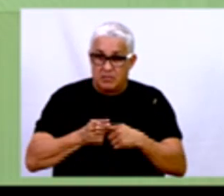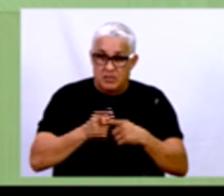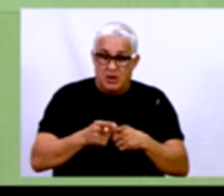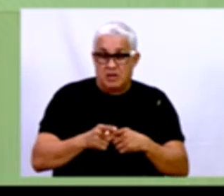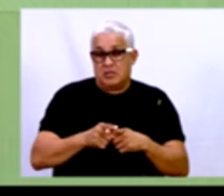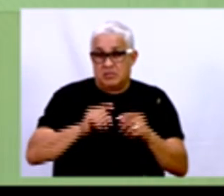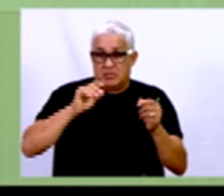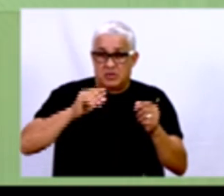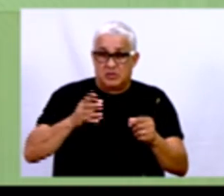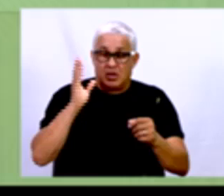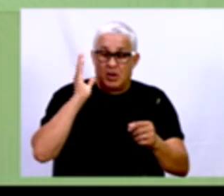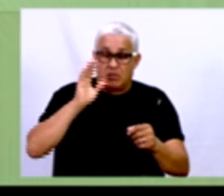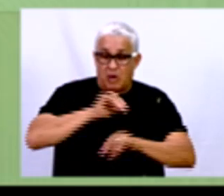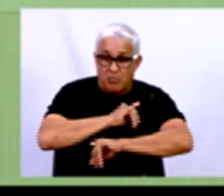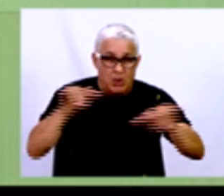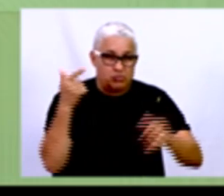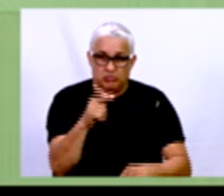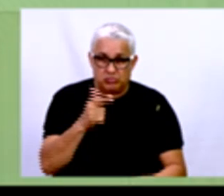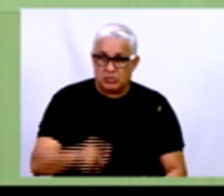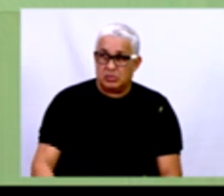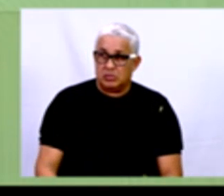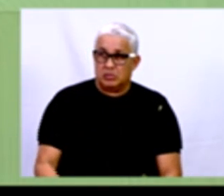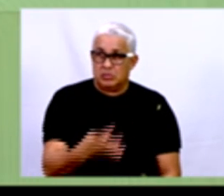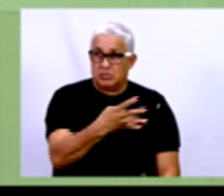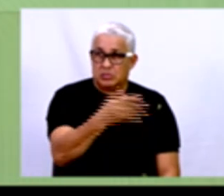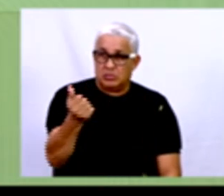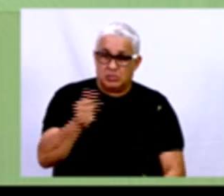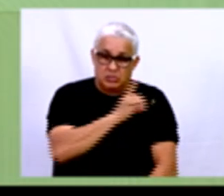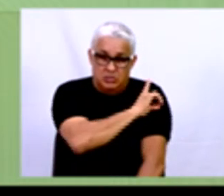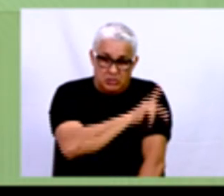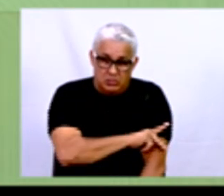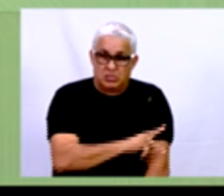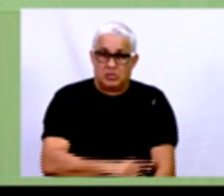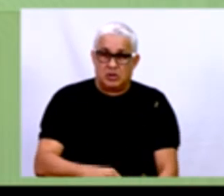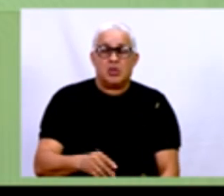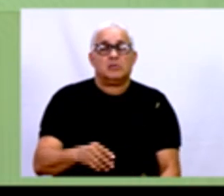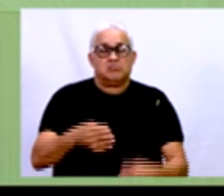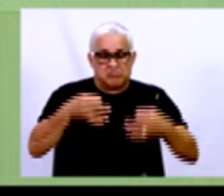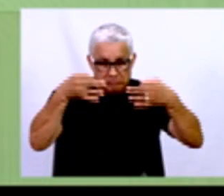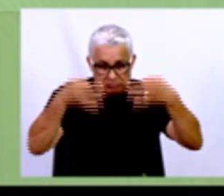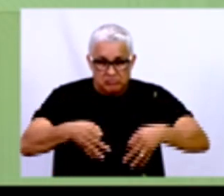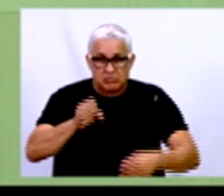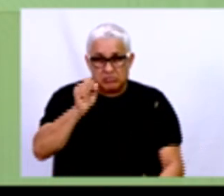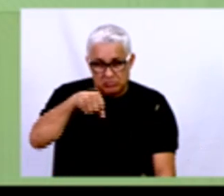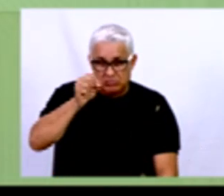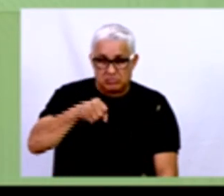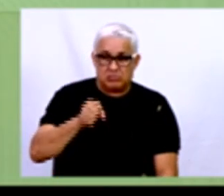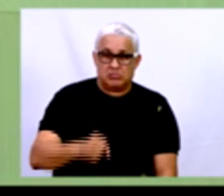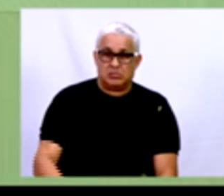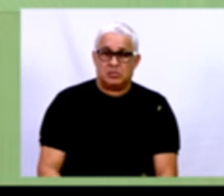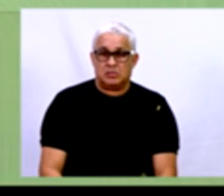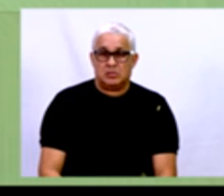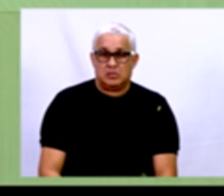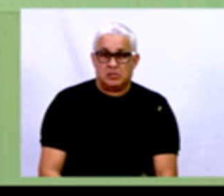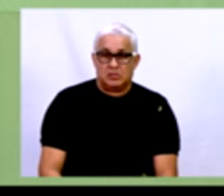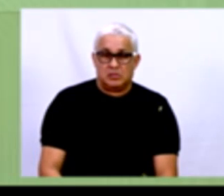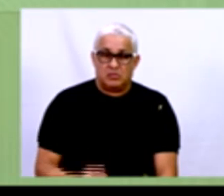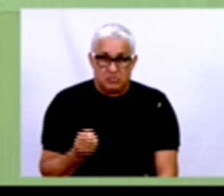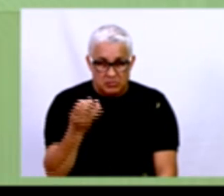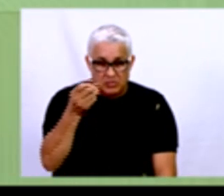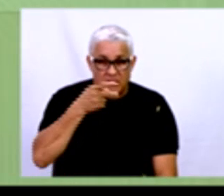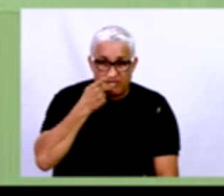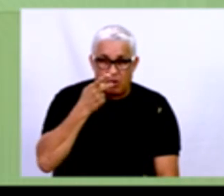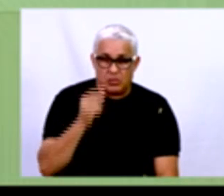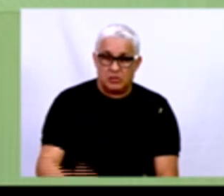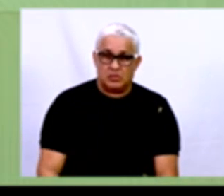41 deputados, 17 confirmaram ao Popular ter feito viagens. Qual é o elemento